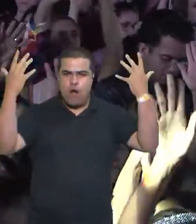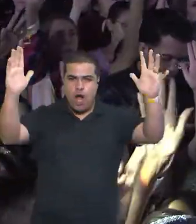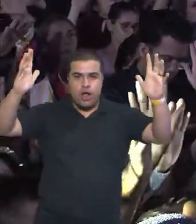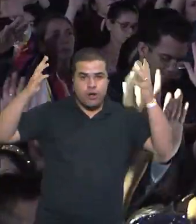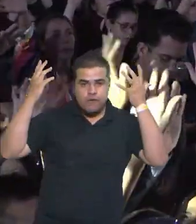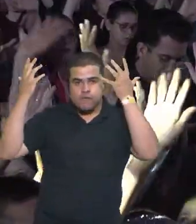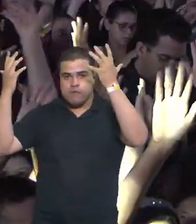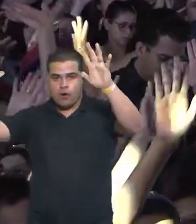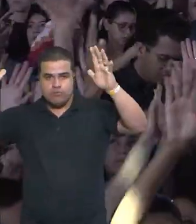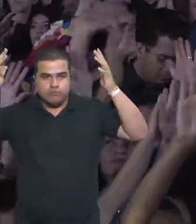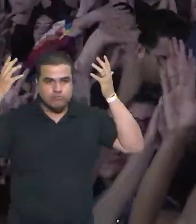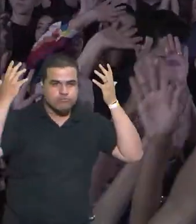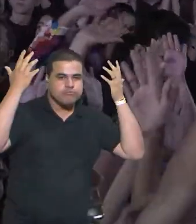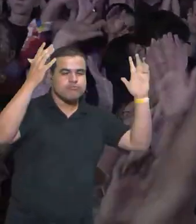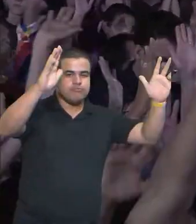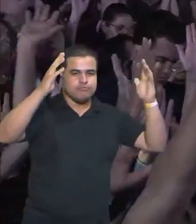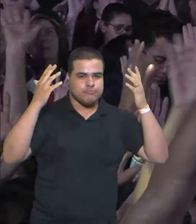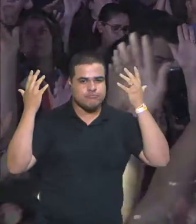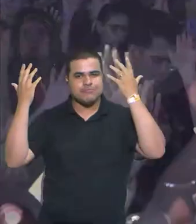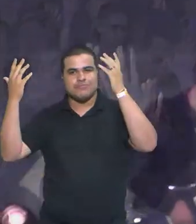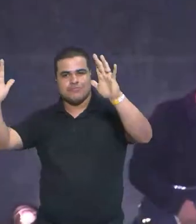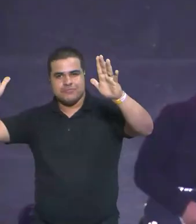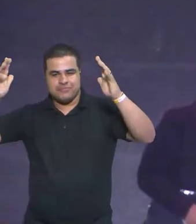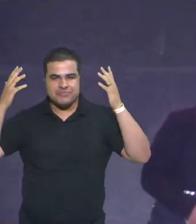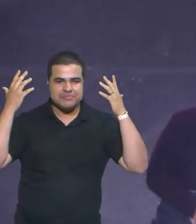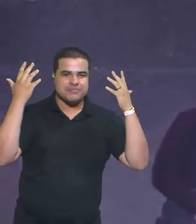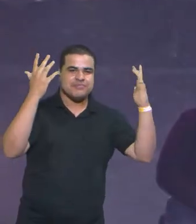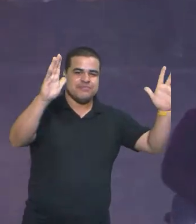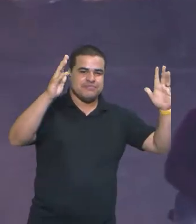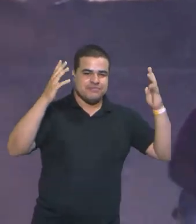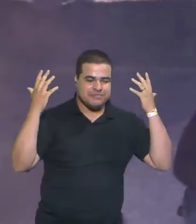vez onde as mãos senhor senhor